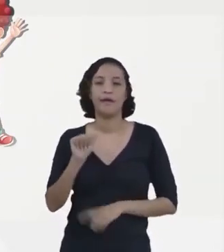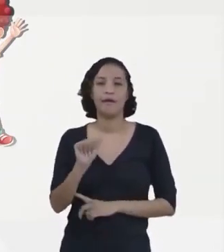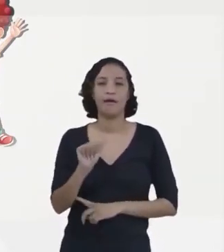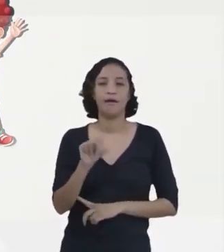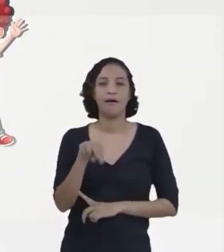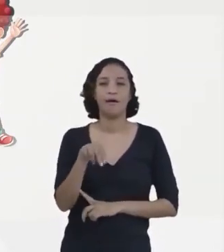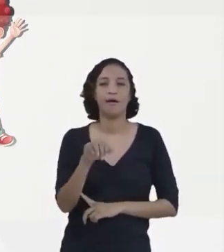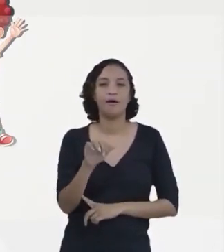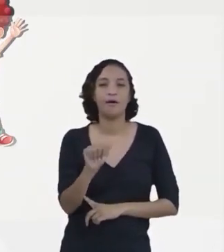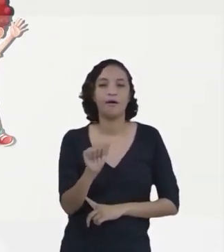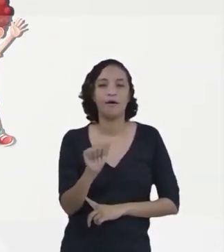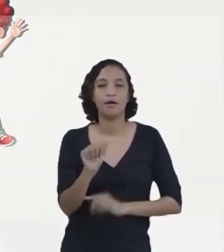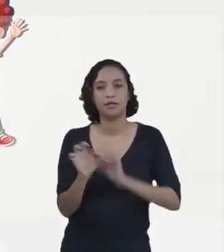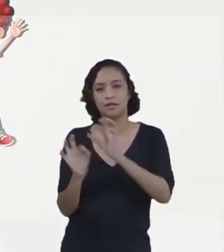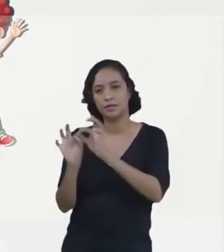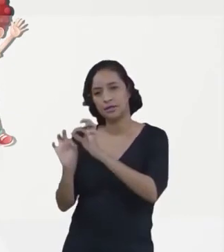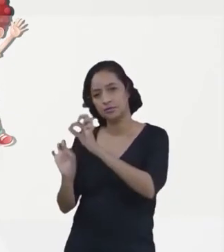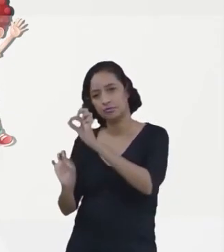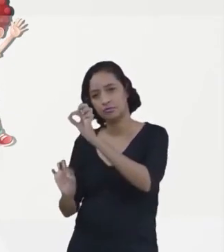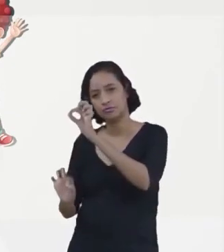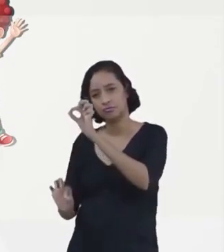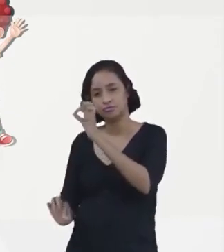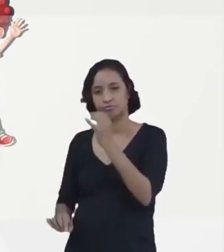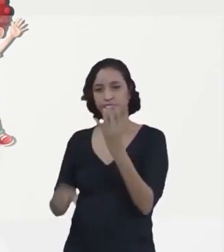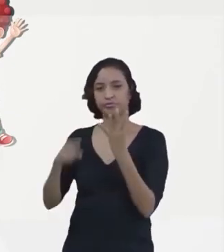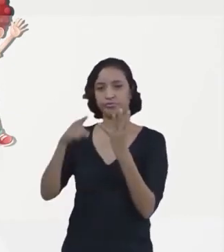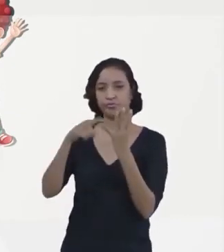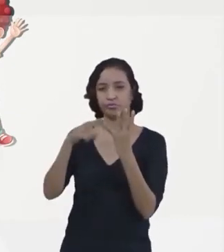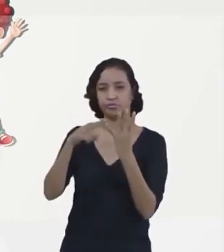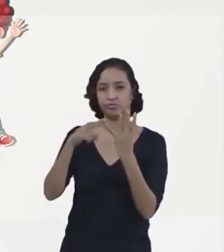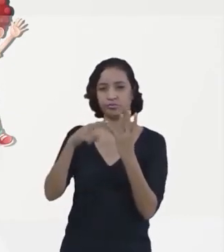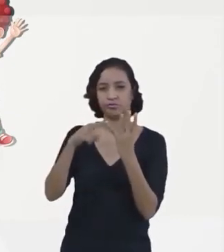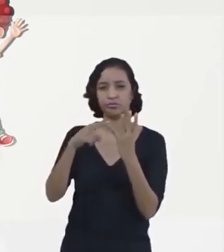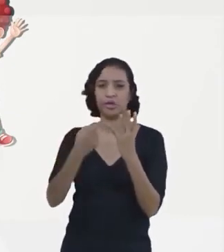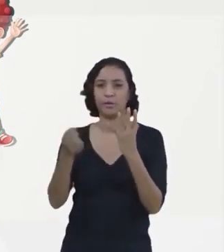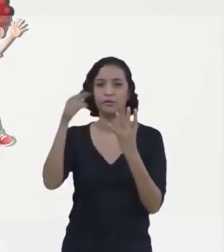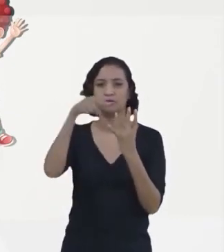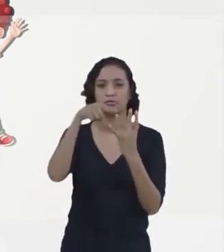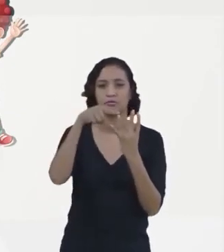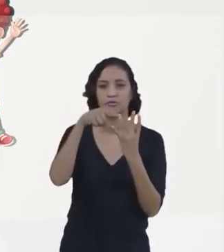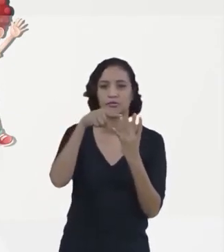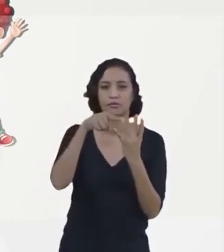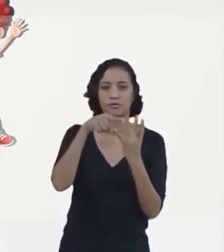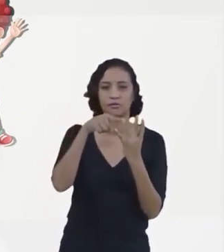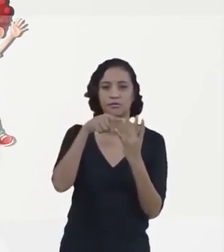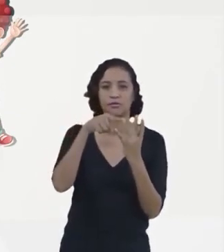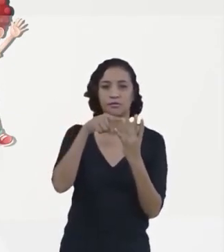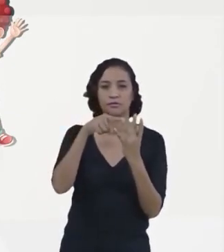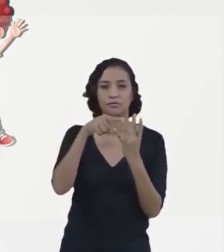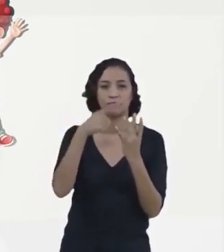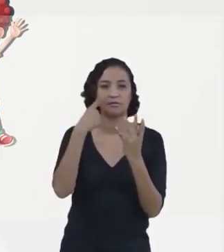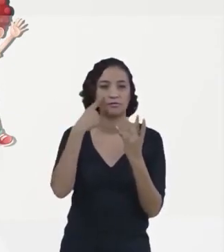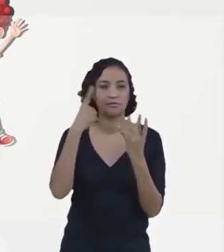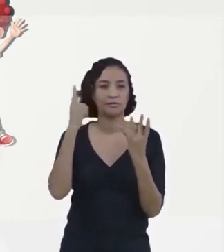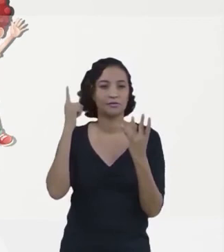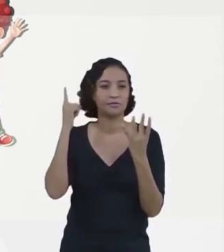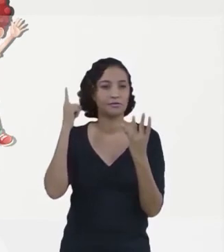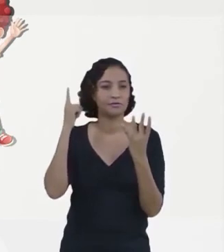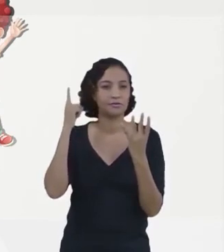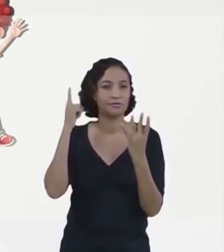Mais acima eu tenho do Rodrigo. E embaixo eu tenho